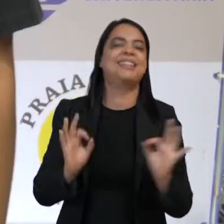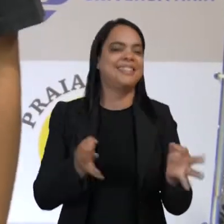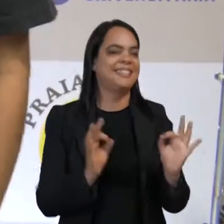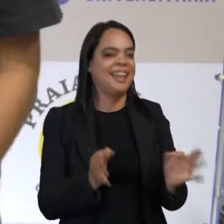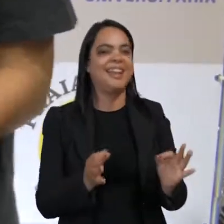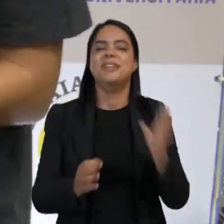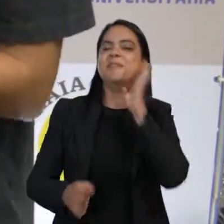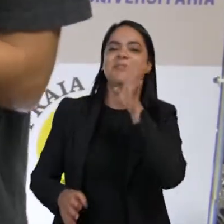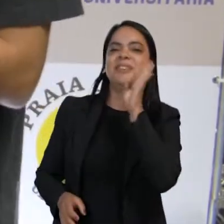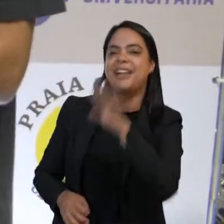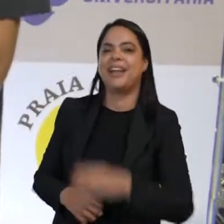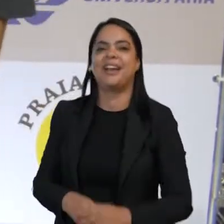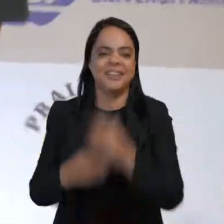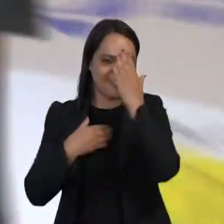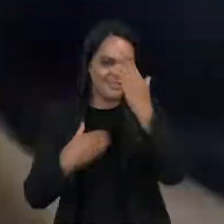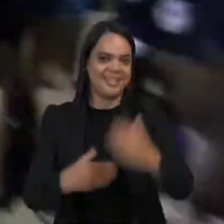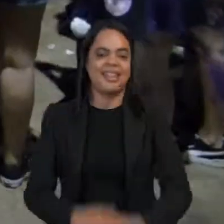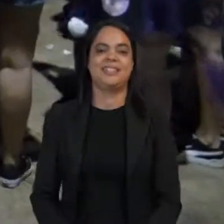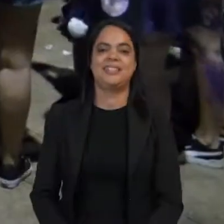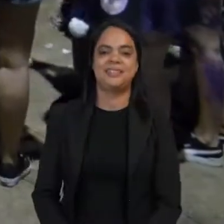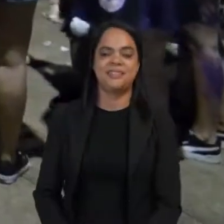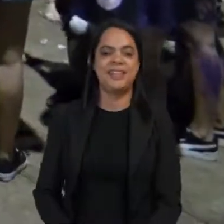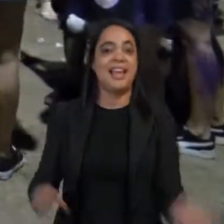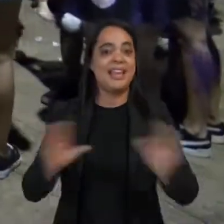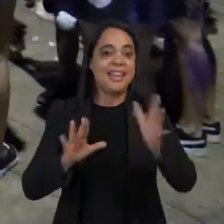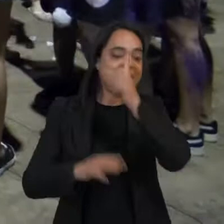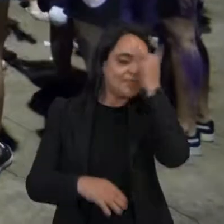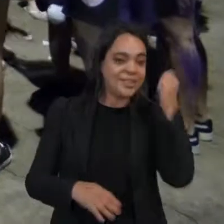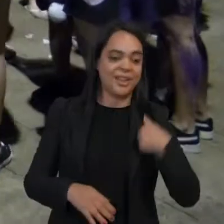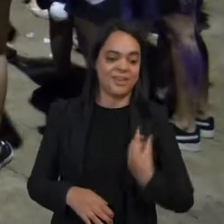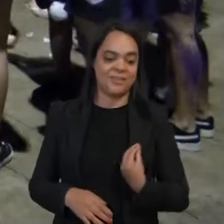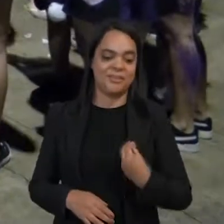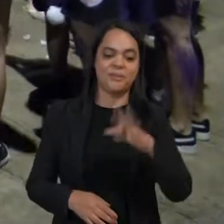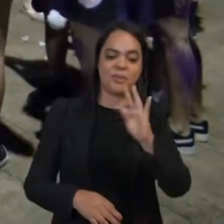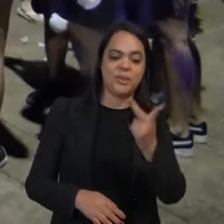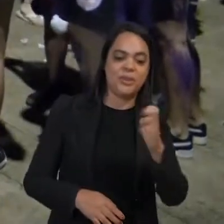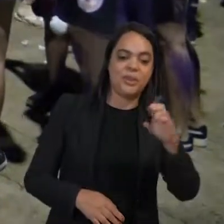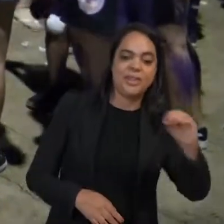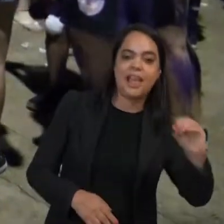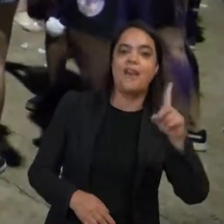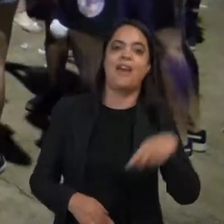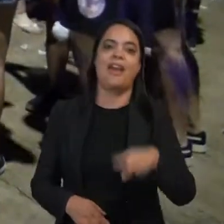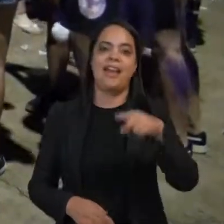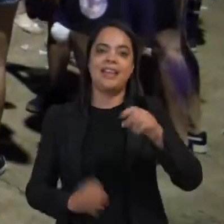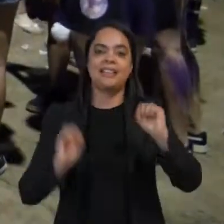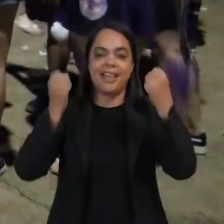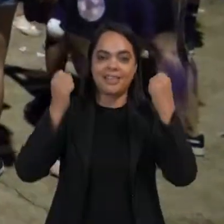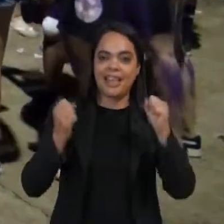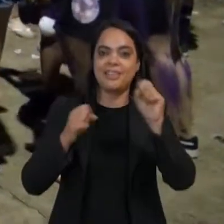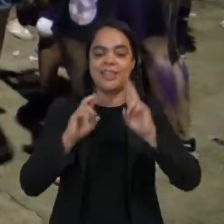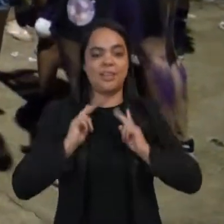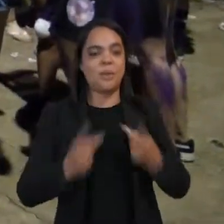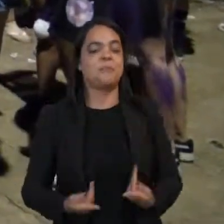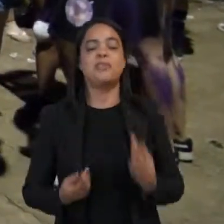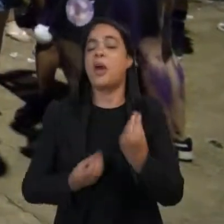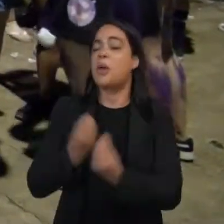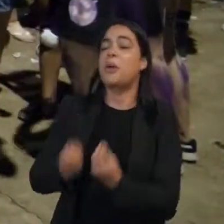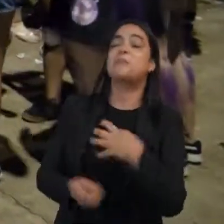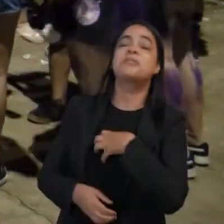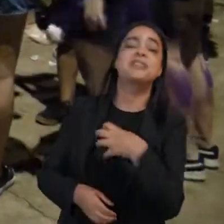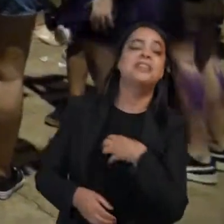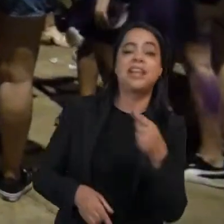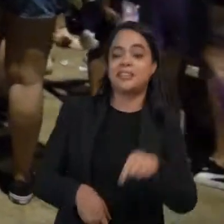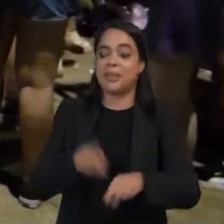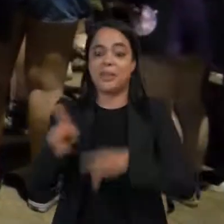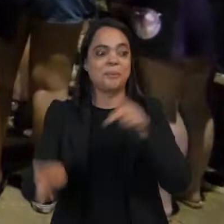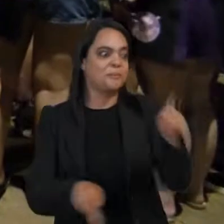Exatamente! Muito bacana, obrigado! E aí, pessoal, agora eu tô aqui com o Theo, que é da Atlética da Humanas. E aí, Theo, tudo bem? Como que você tá